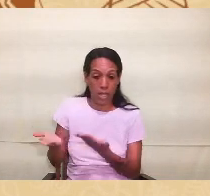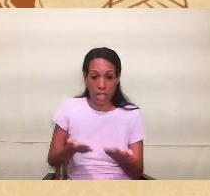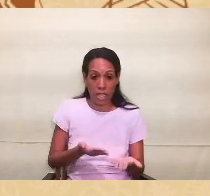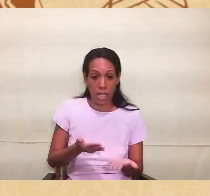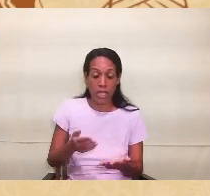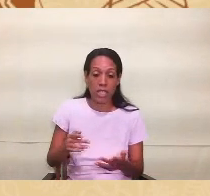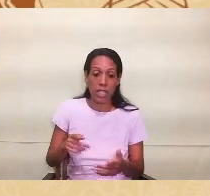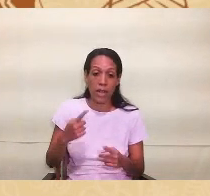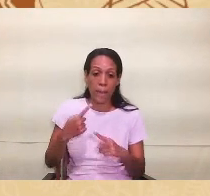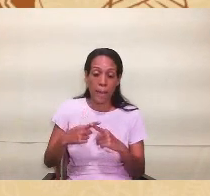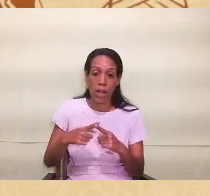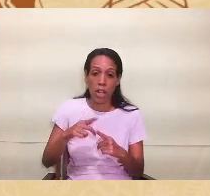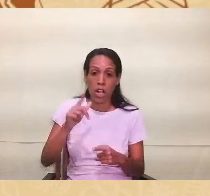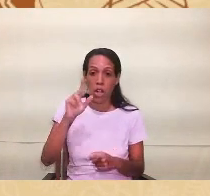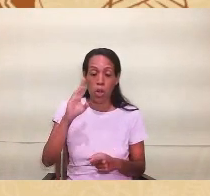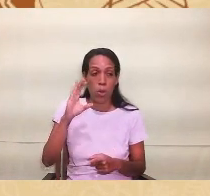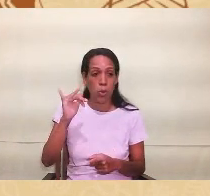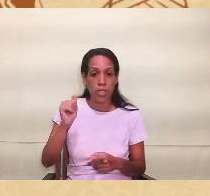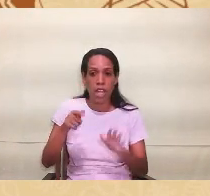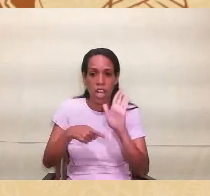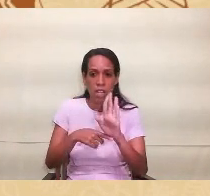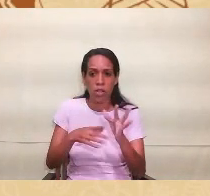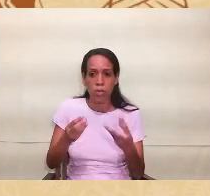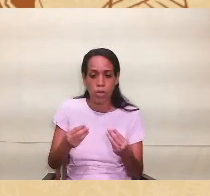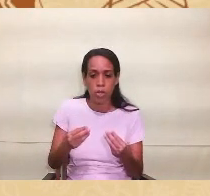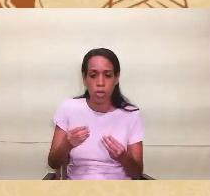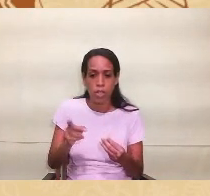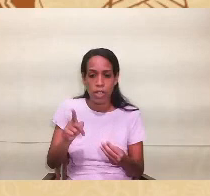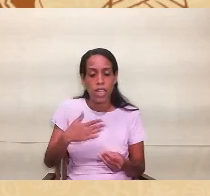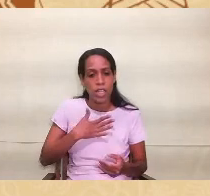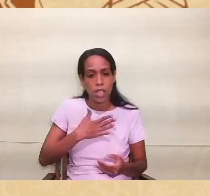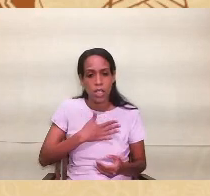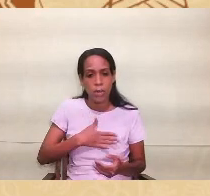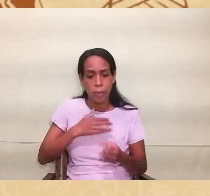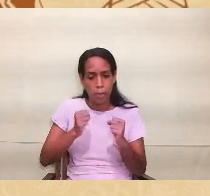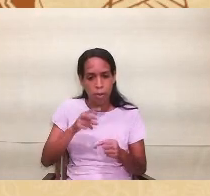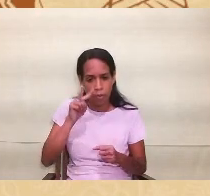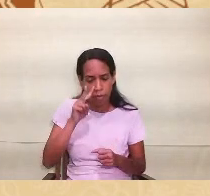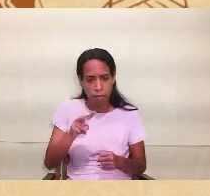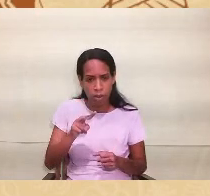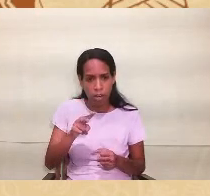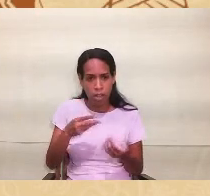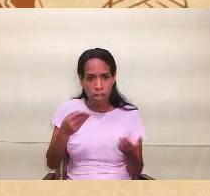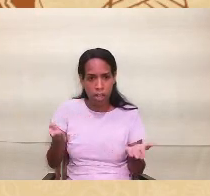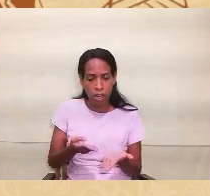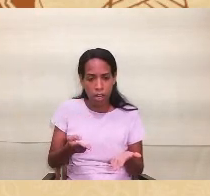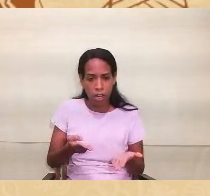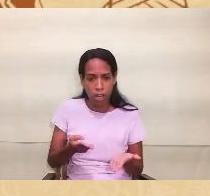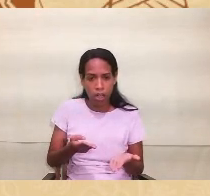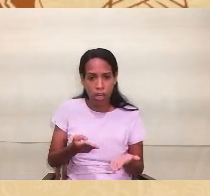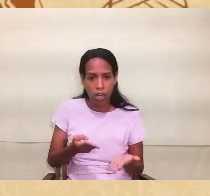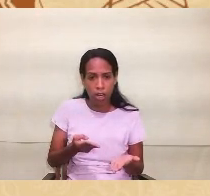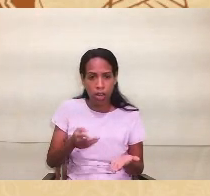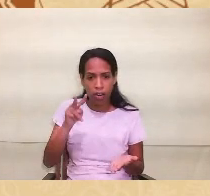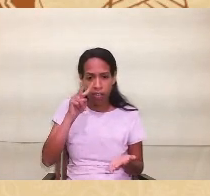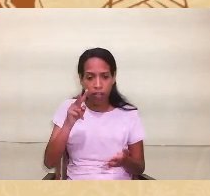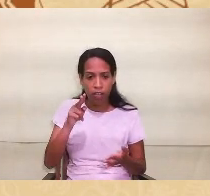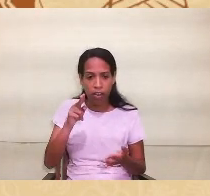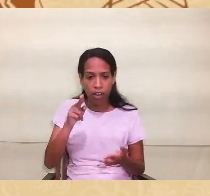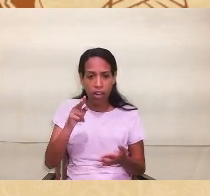porque Lúcia é nossa mentora, né? E aí espero que vocês possam assistir ao vídeo que a gente vai indicar